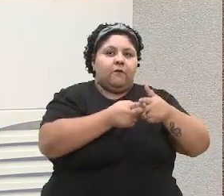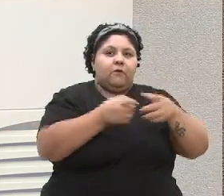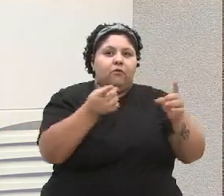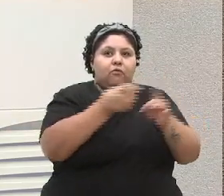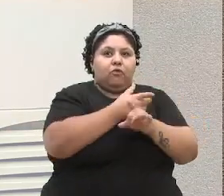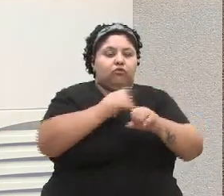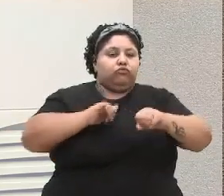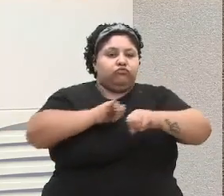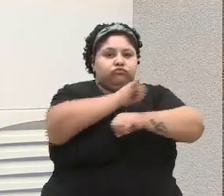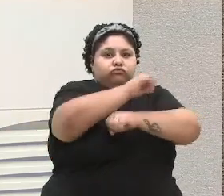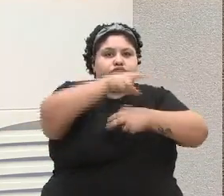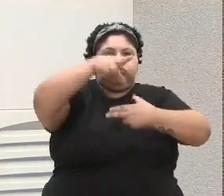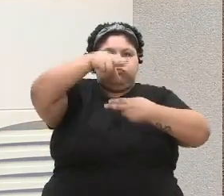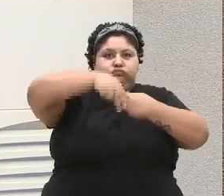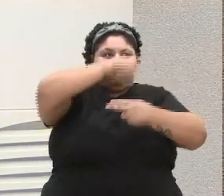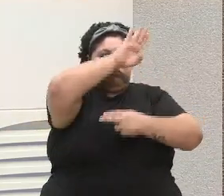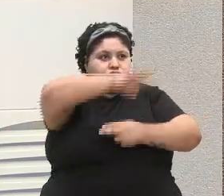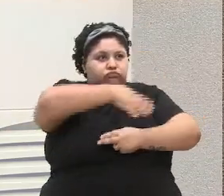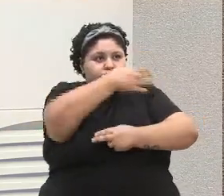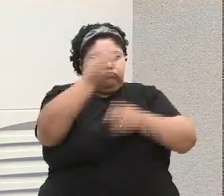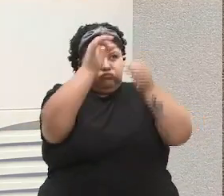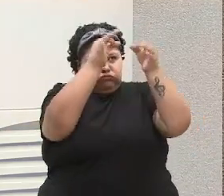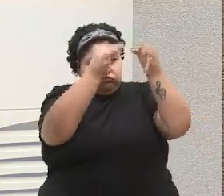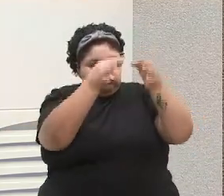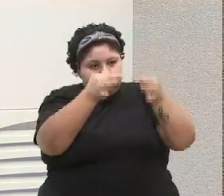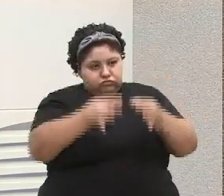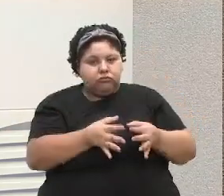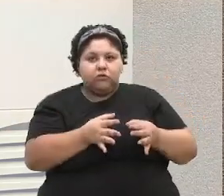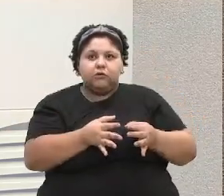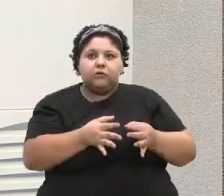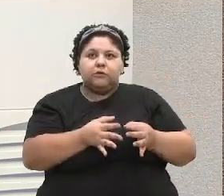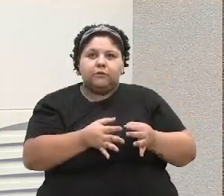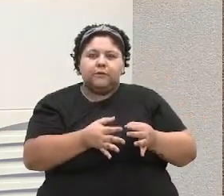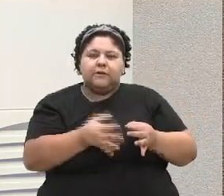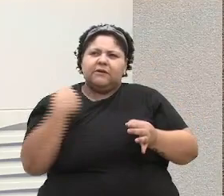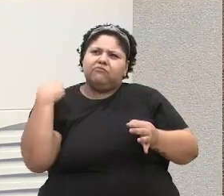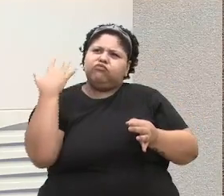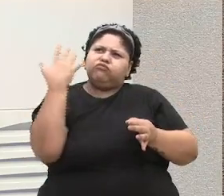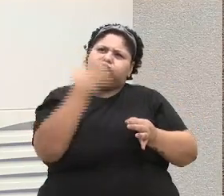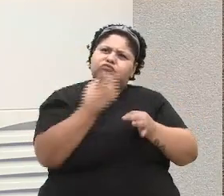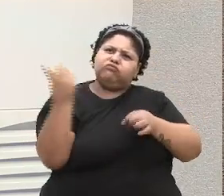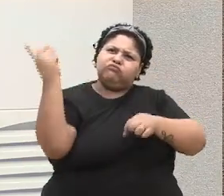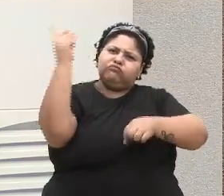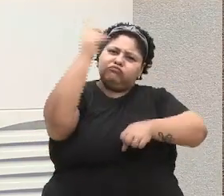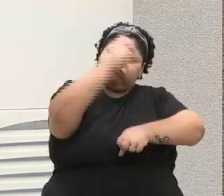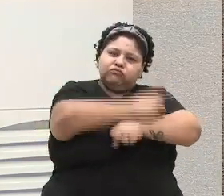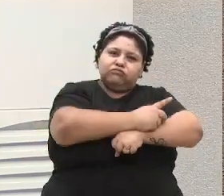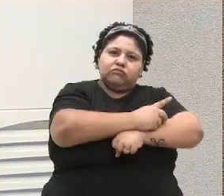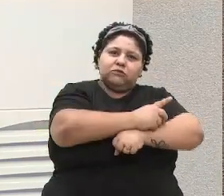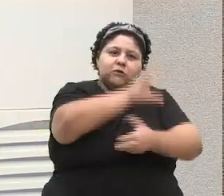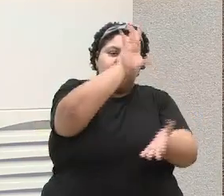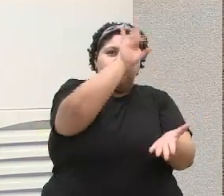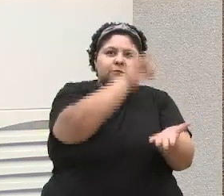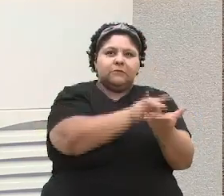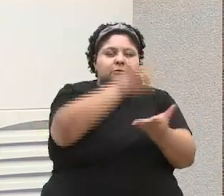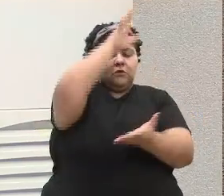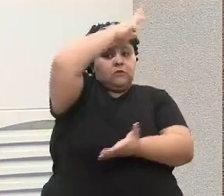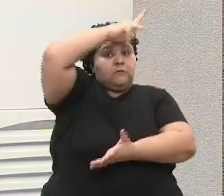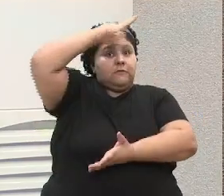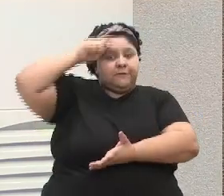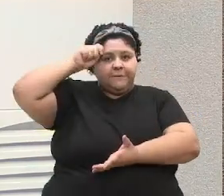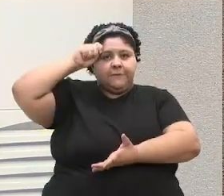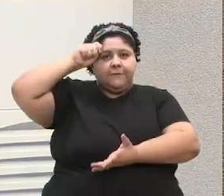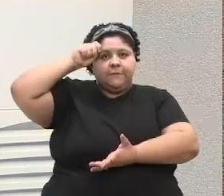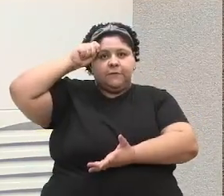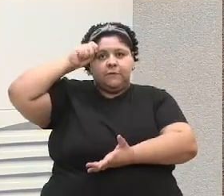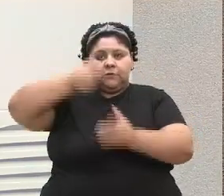aeroporto? Anexar tabela detalhada de custos mensais desde a data em que foi outorgado ao município de Caxias do Sul